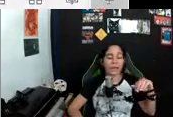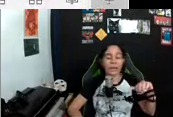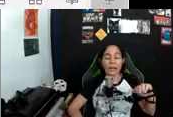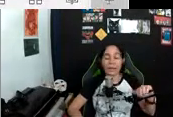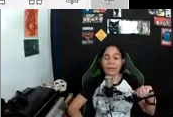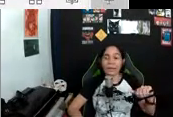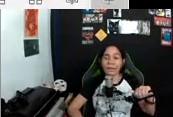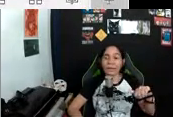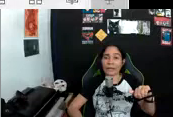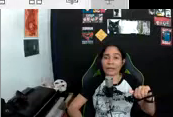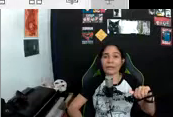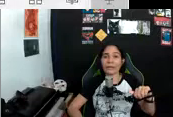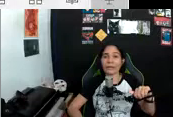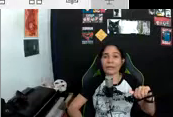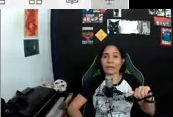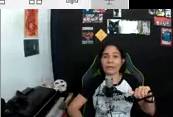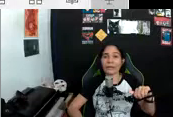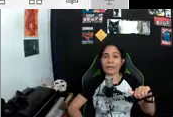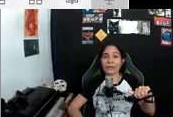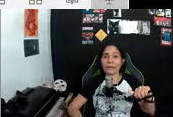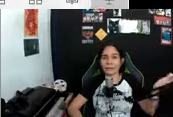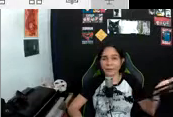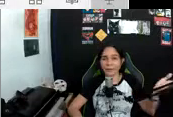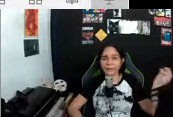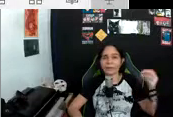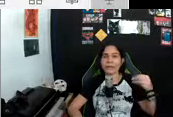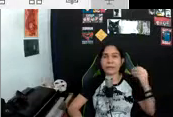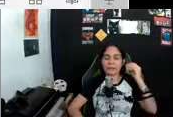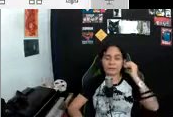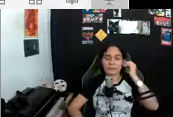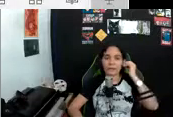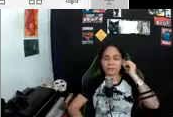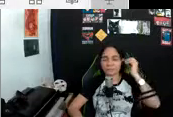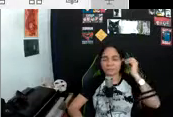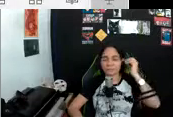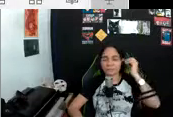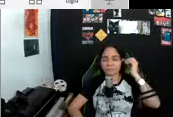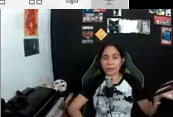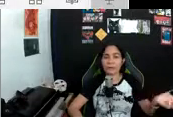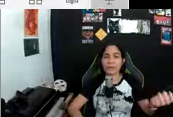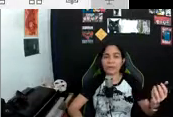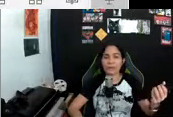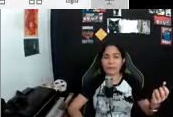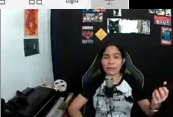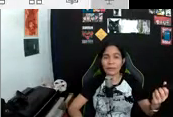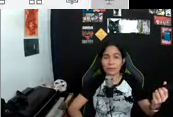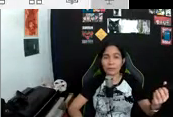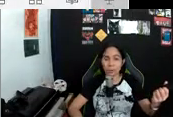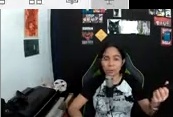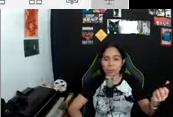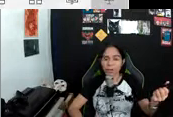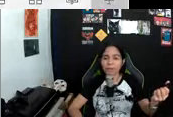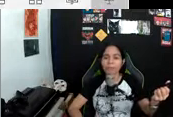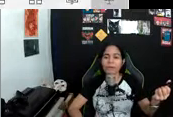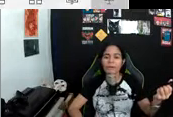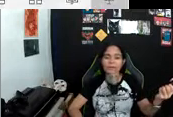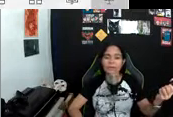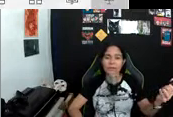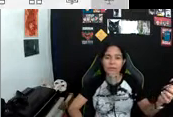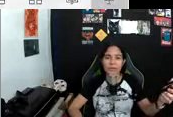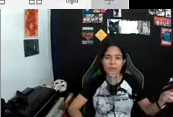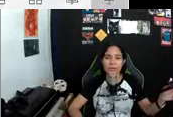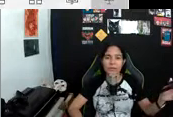cá. Então, eles precisam fazer o revalida, né? Que é uma avaliação ali do diploma